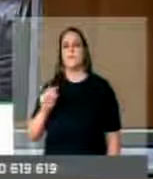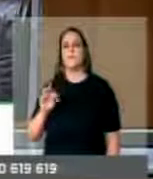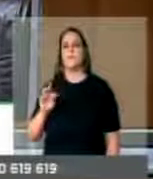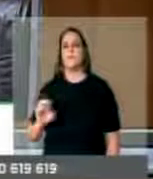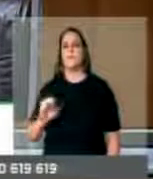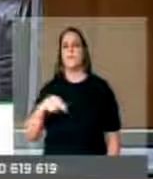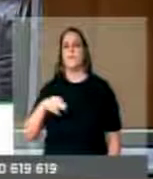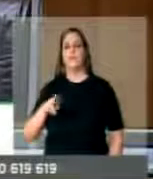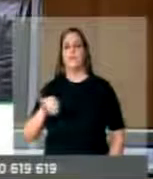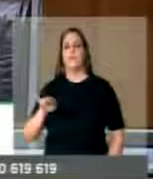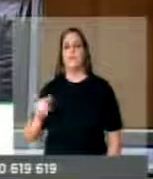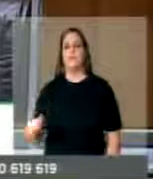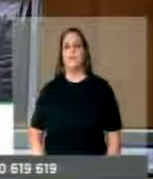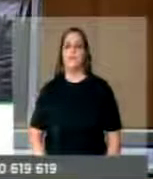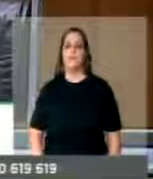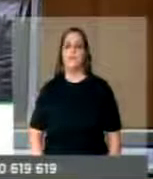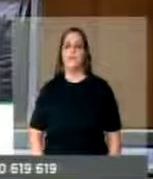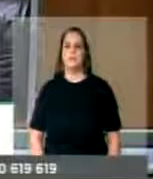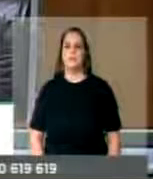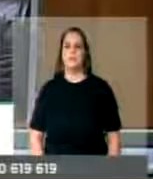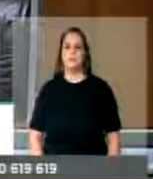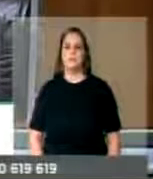Nogueira.